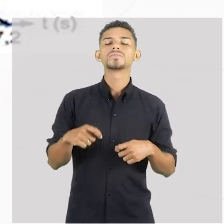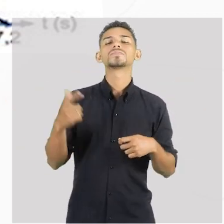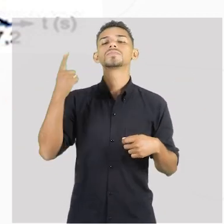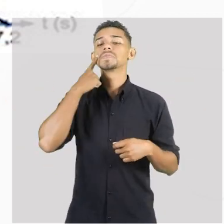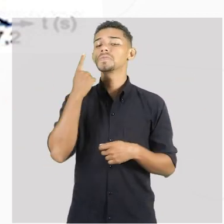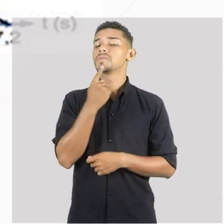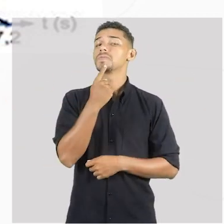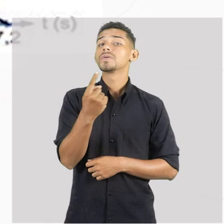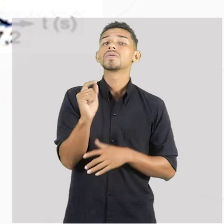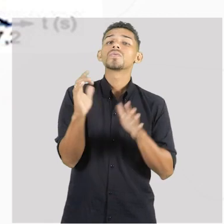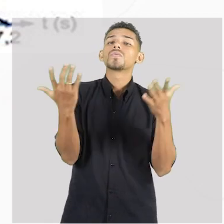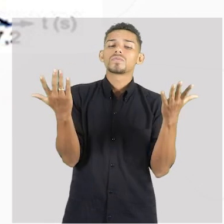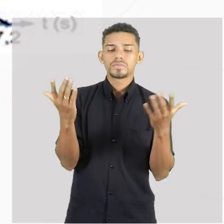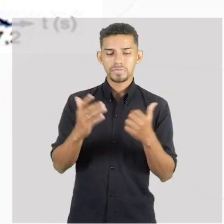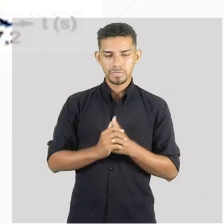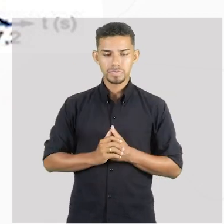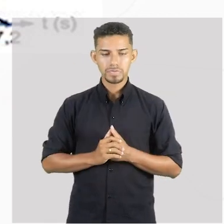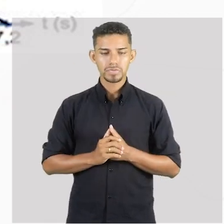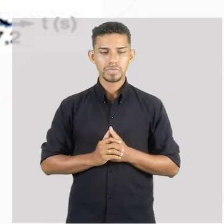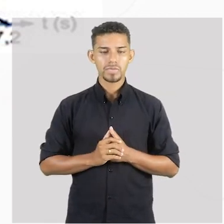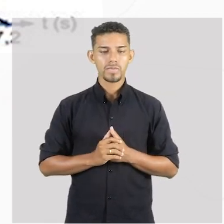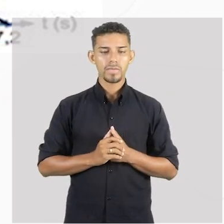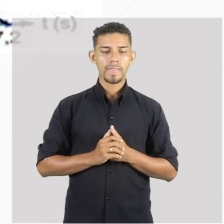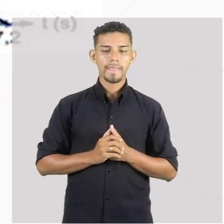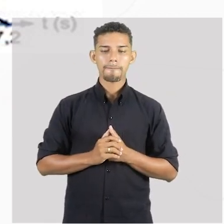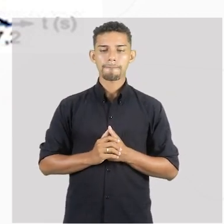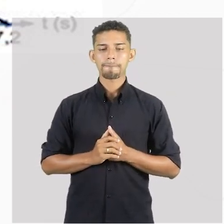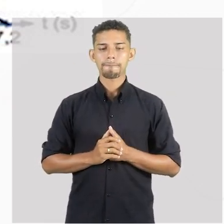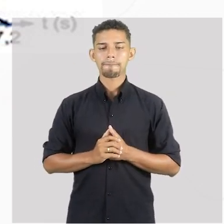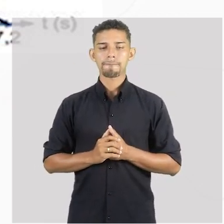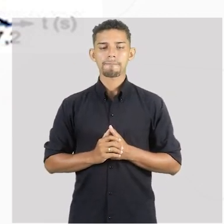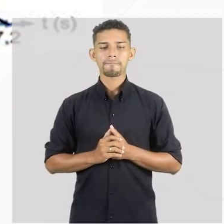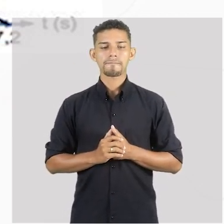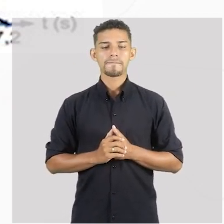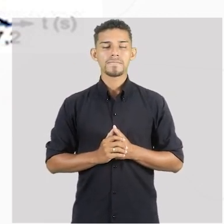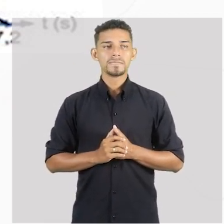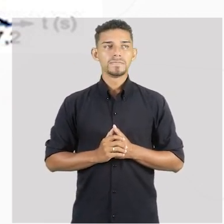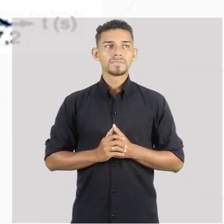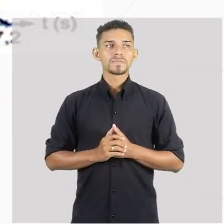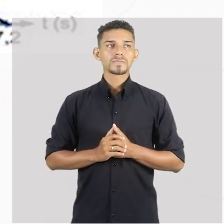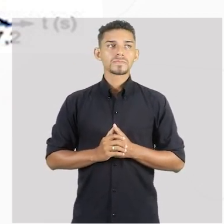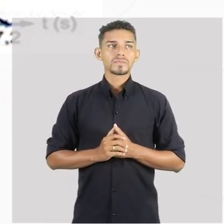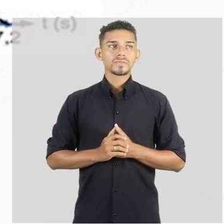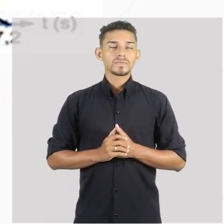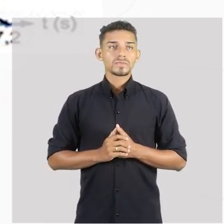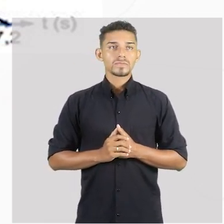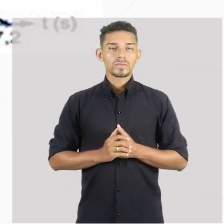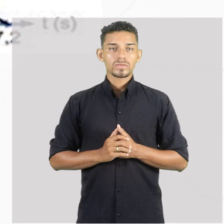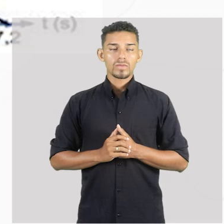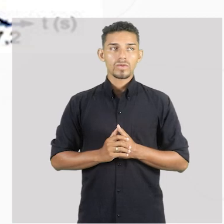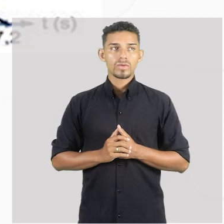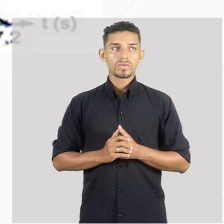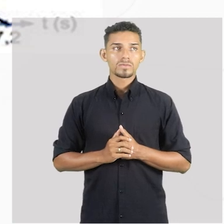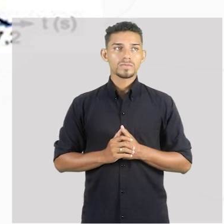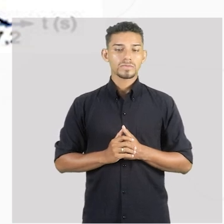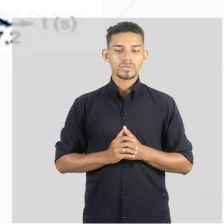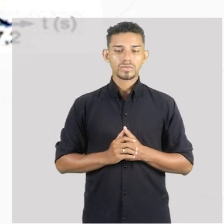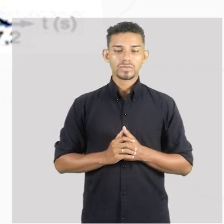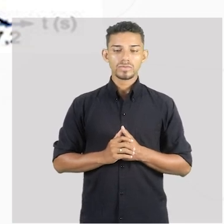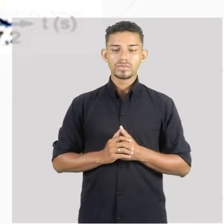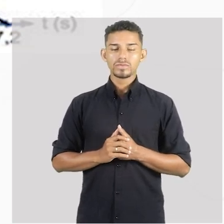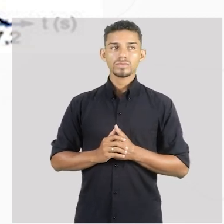mais próximo de qual valor? Aí vamos ver aqui a questão número 2. Eu vou logo colocar esse